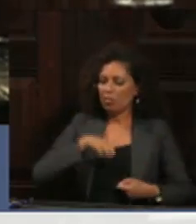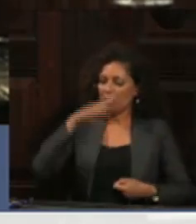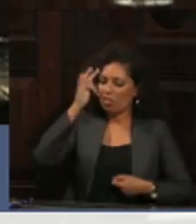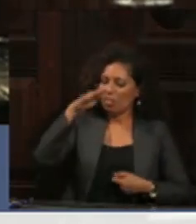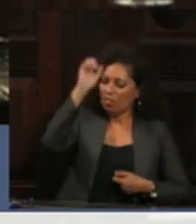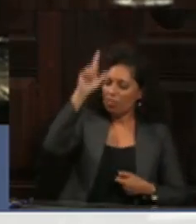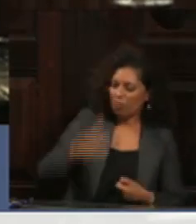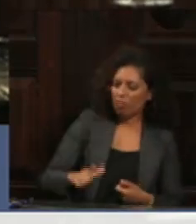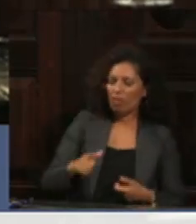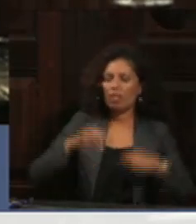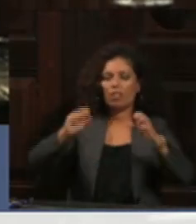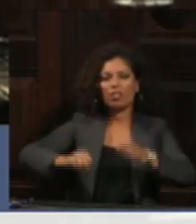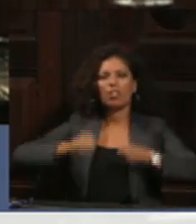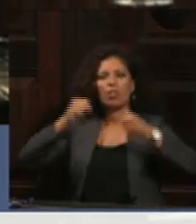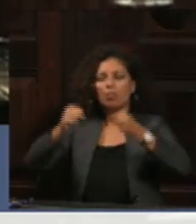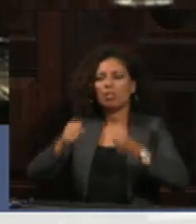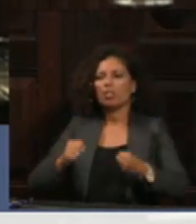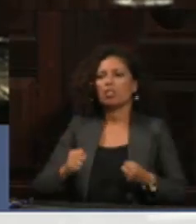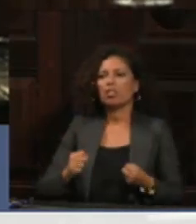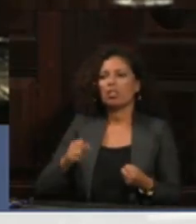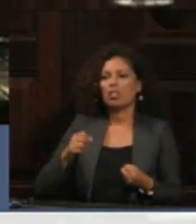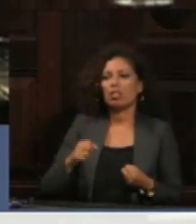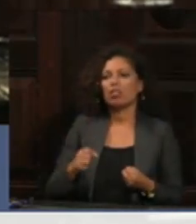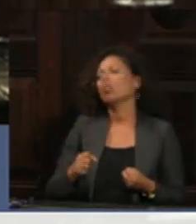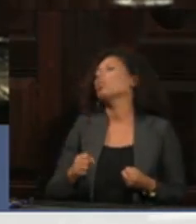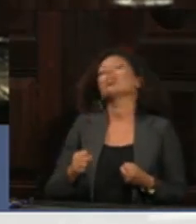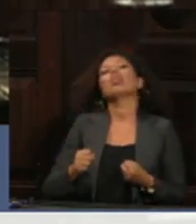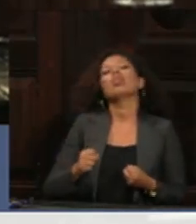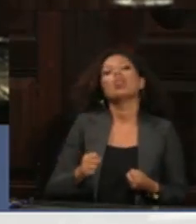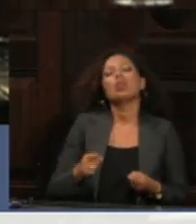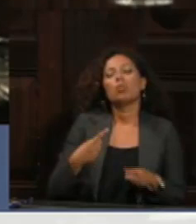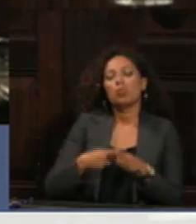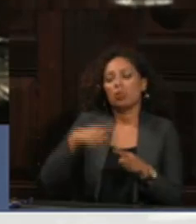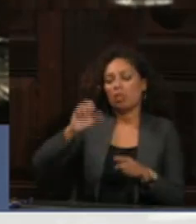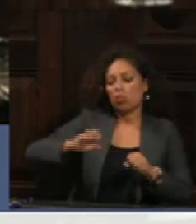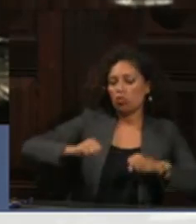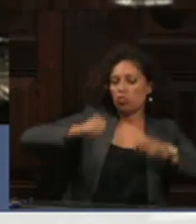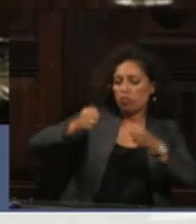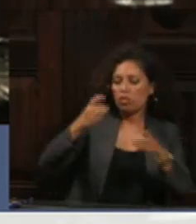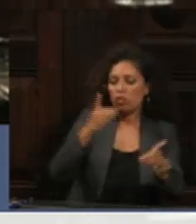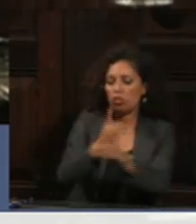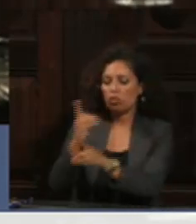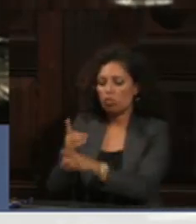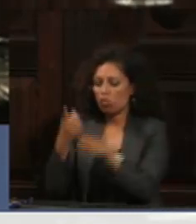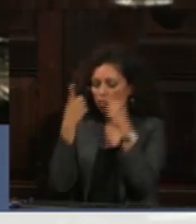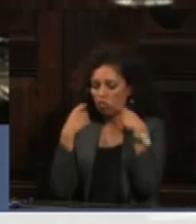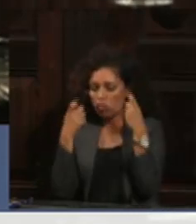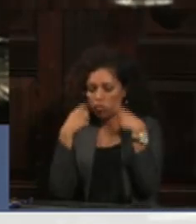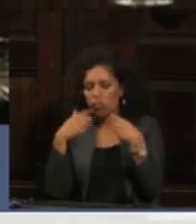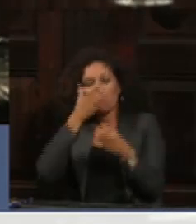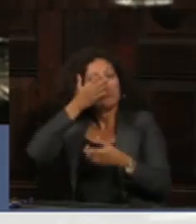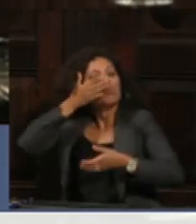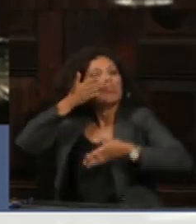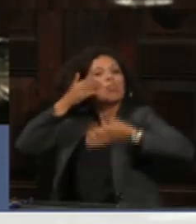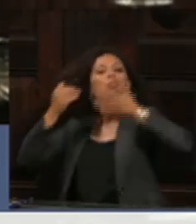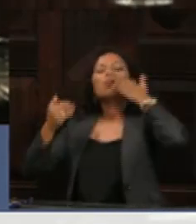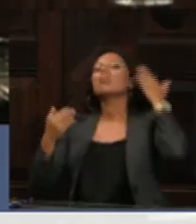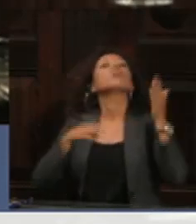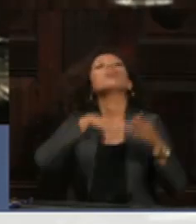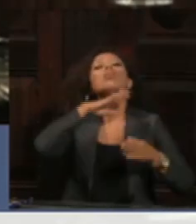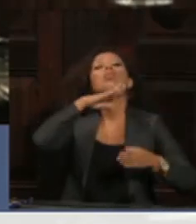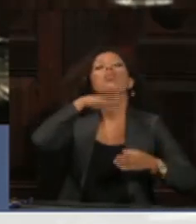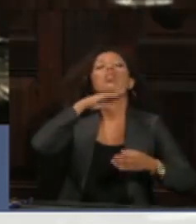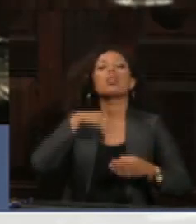que aprenderam na luta, porque é na luta que a gente se encontra, a gente chora, limpa o rosto, levanta o